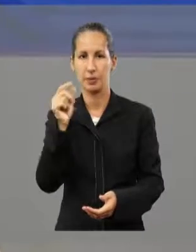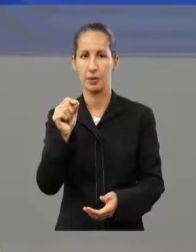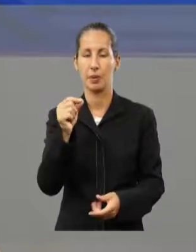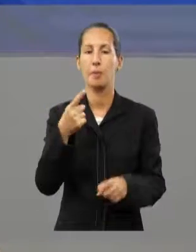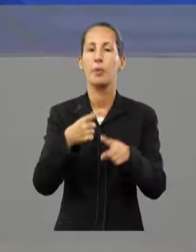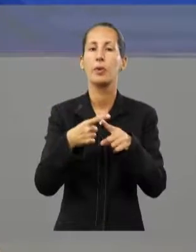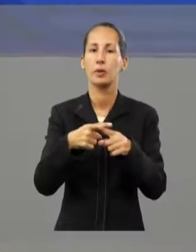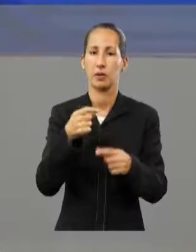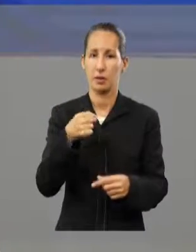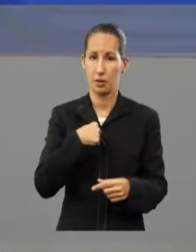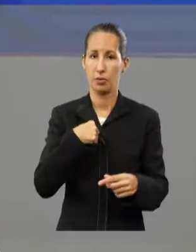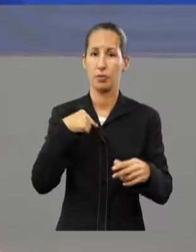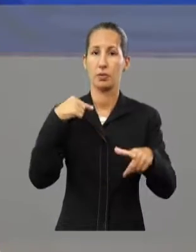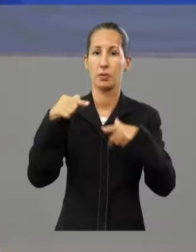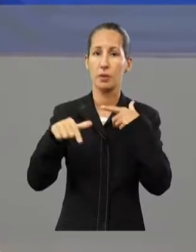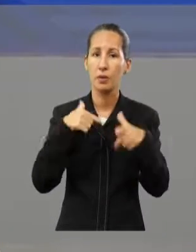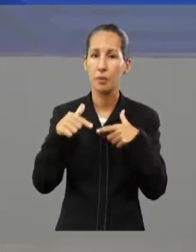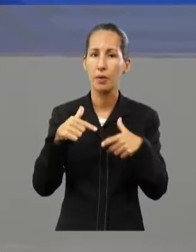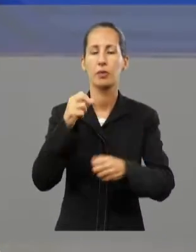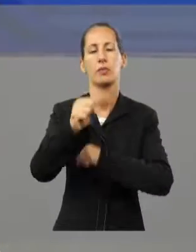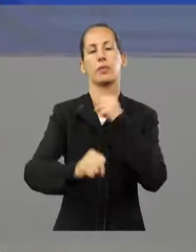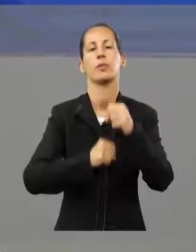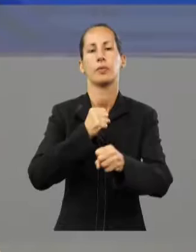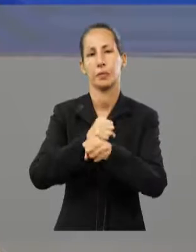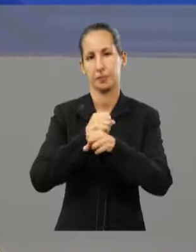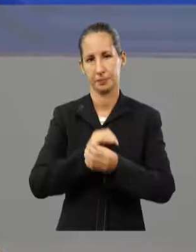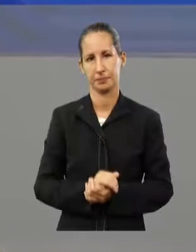Porque, Mara, eu trabalho anual.